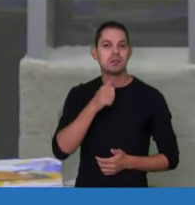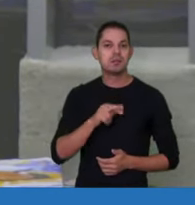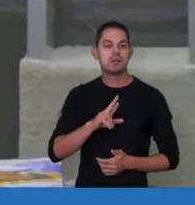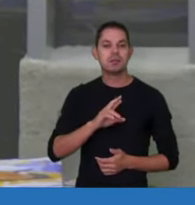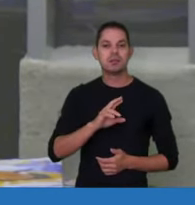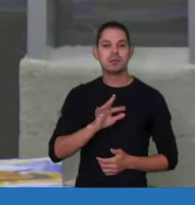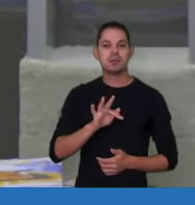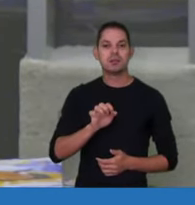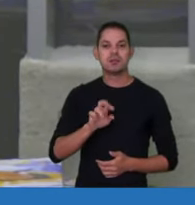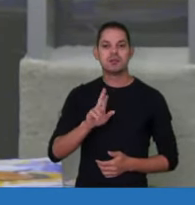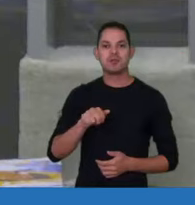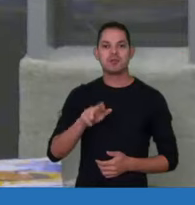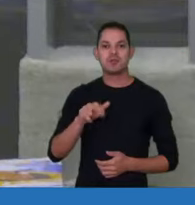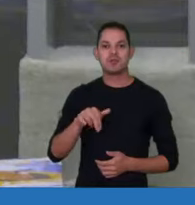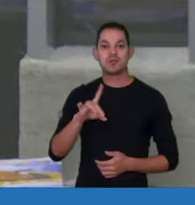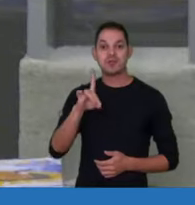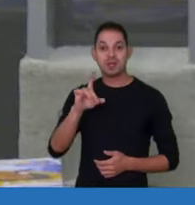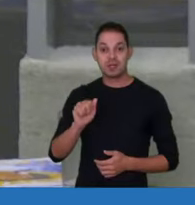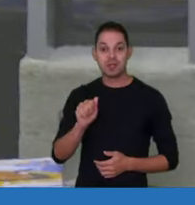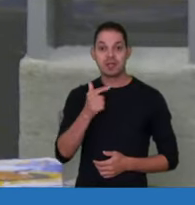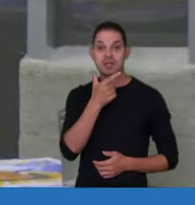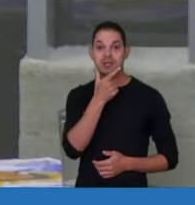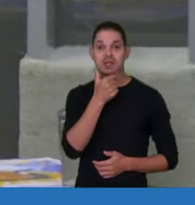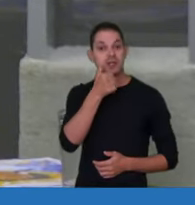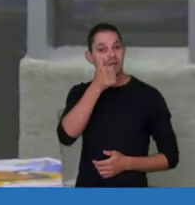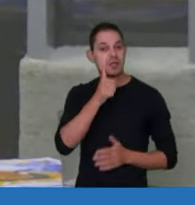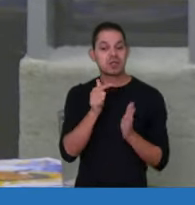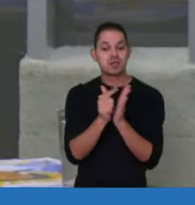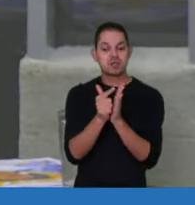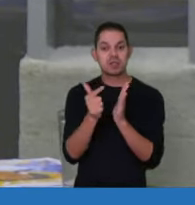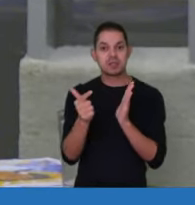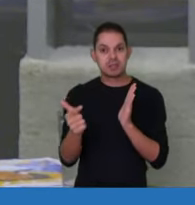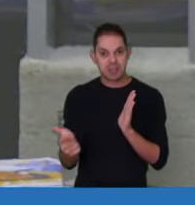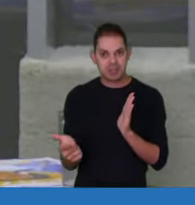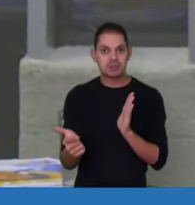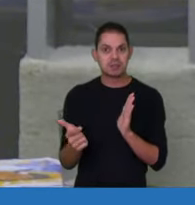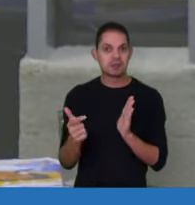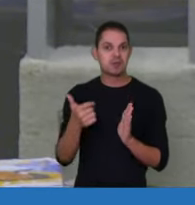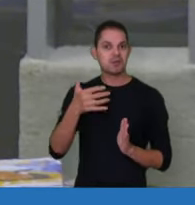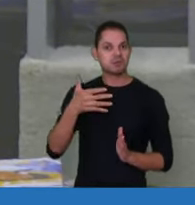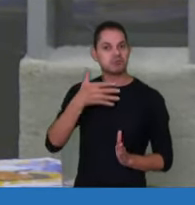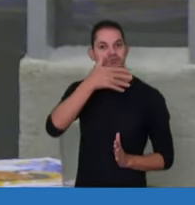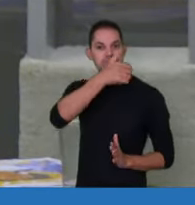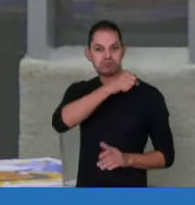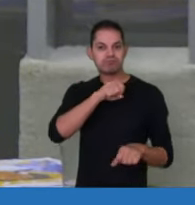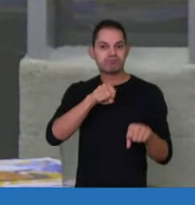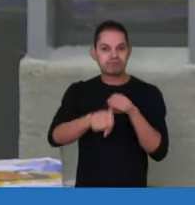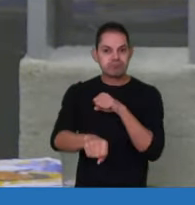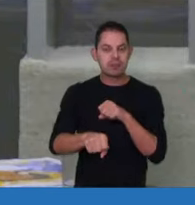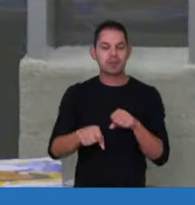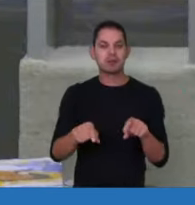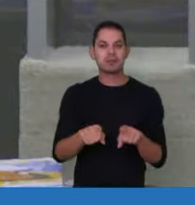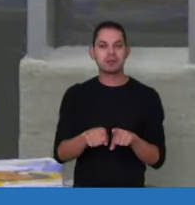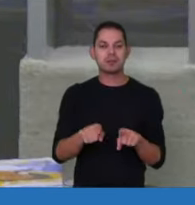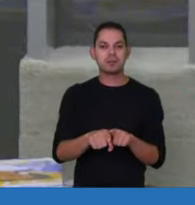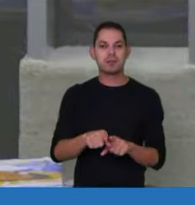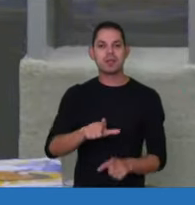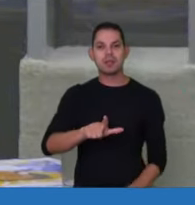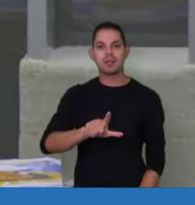Chaves, jornalista sobrevivente do atentado, a senhora Lígia Batista,